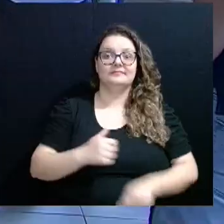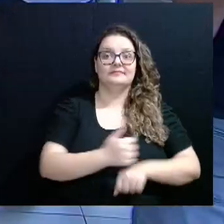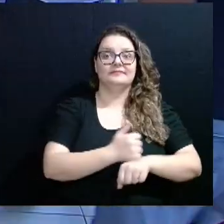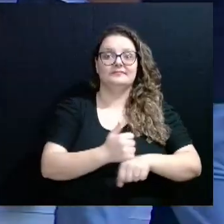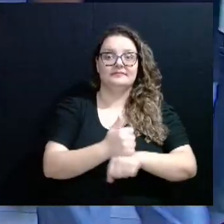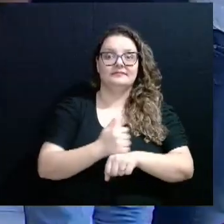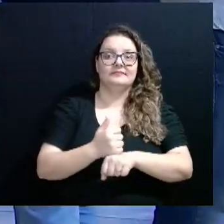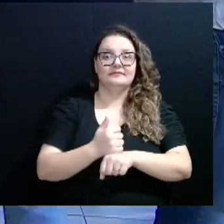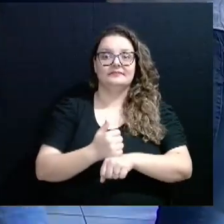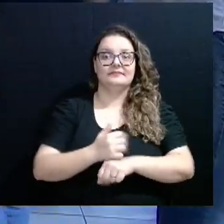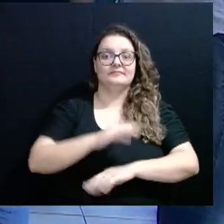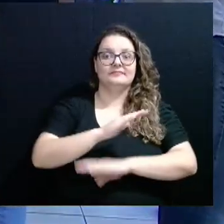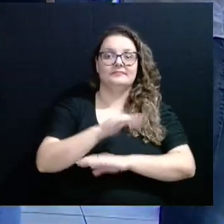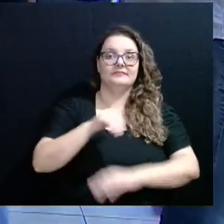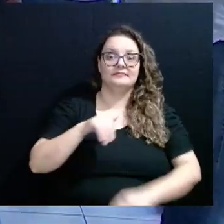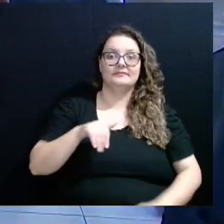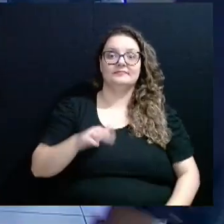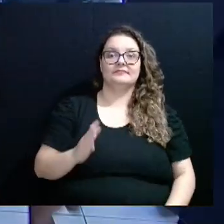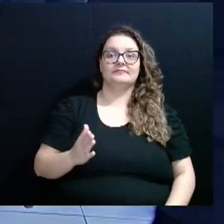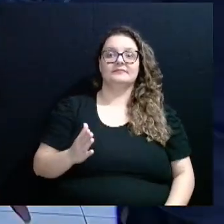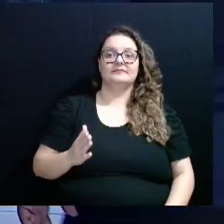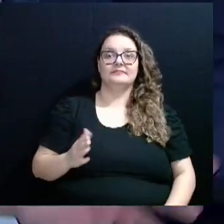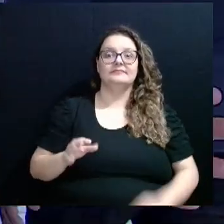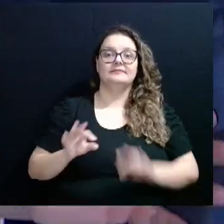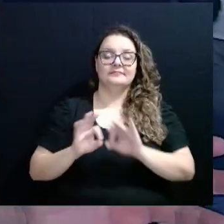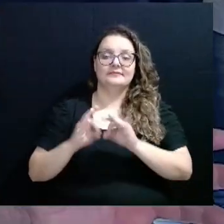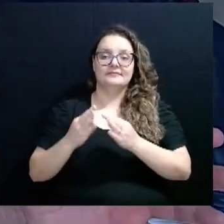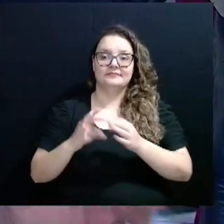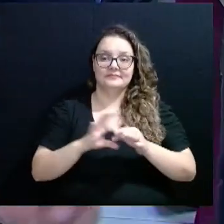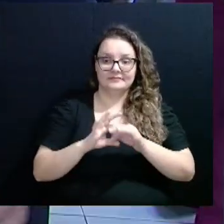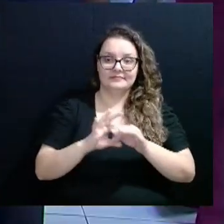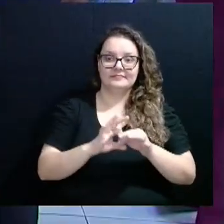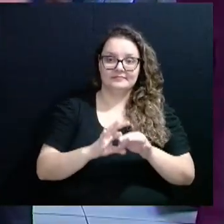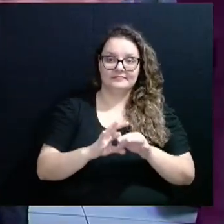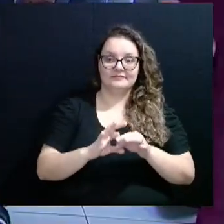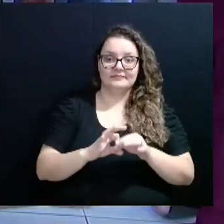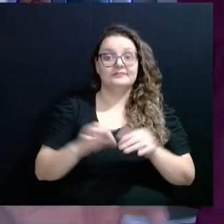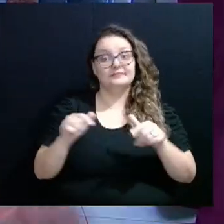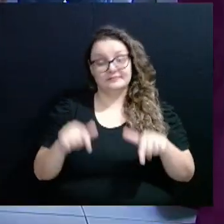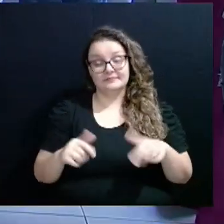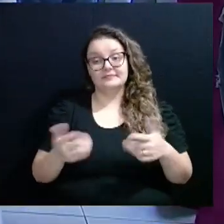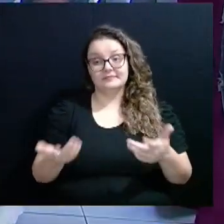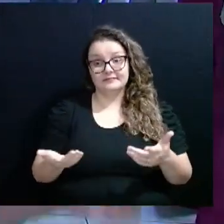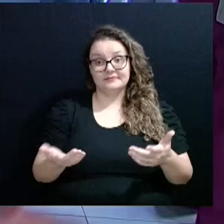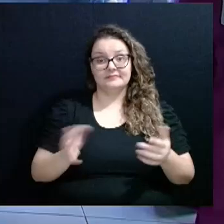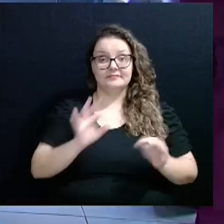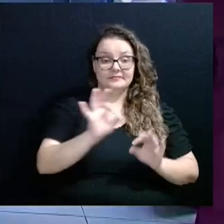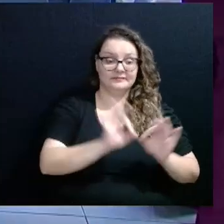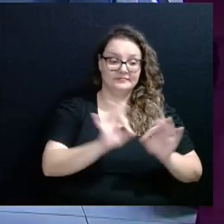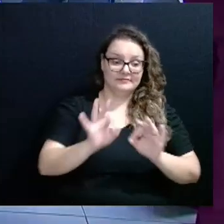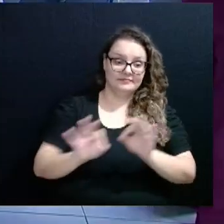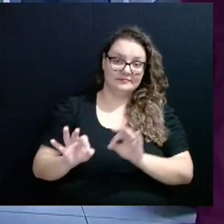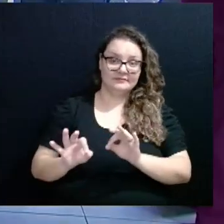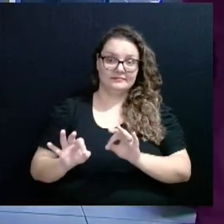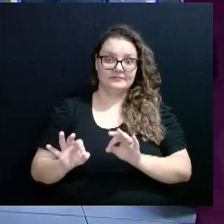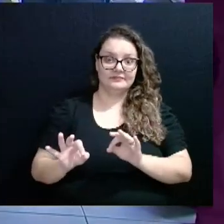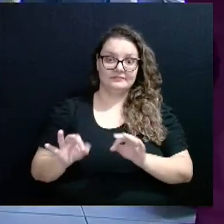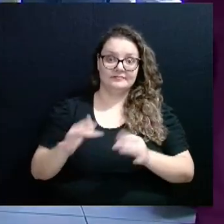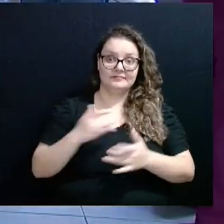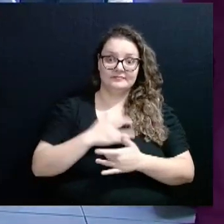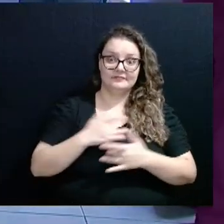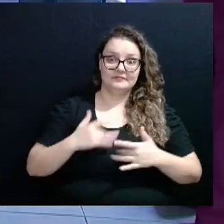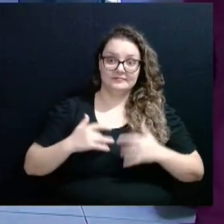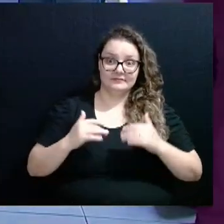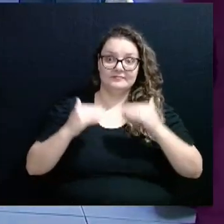cada vez mais uma família unida. E o ambiente organizacional, saudável, né, que deixa as